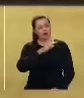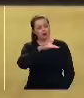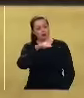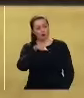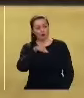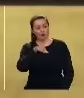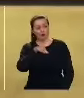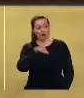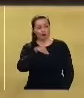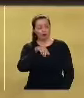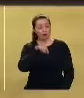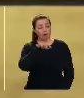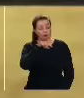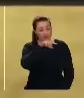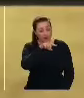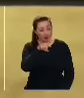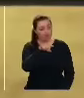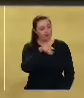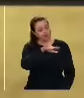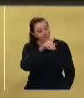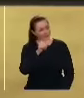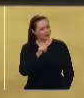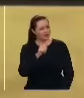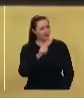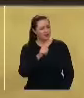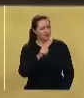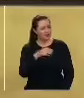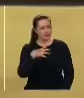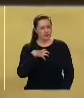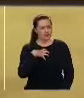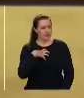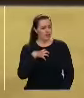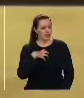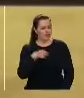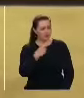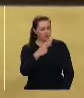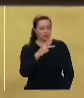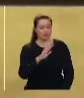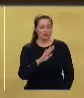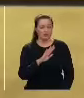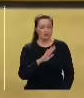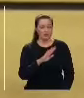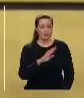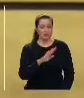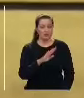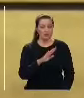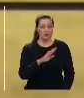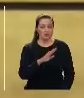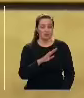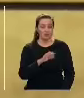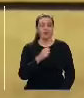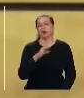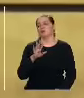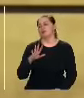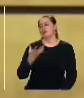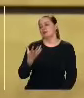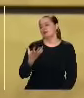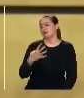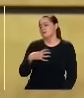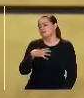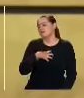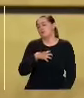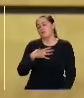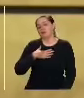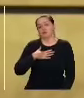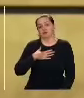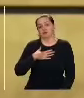dar um fardo leve. Eu vou mudar tudo, não, mas eu quero continuar assim. Quero continuar dessa forma.